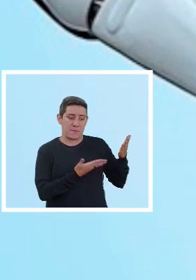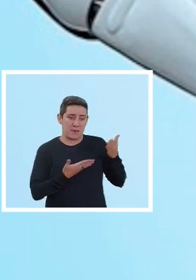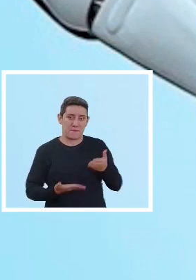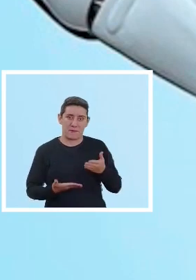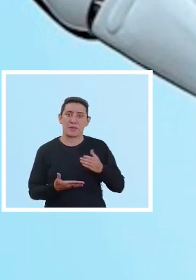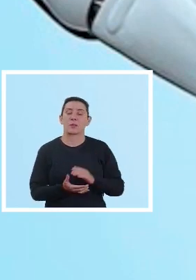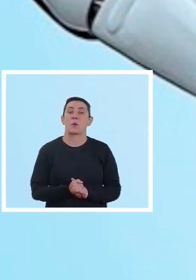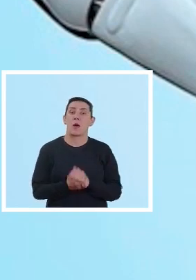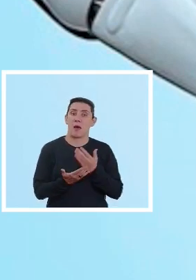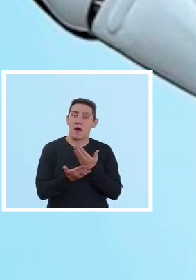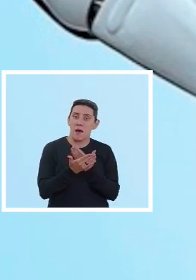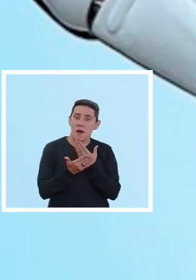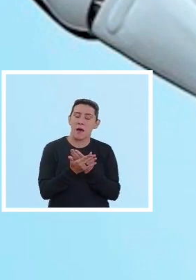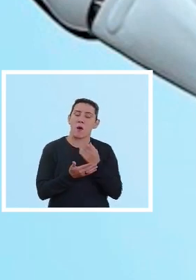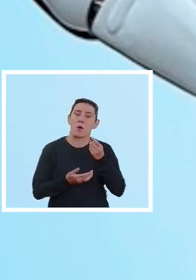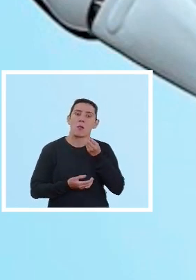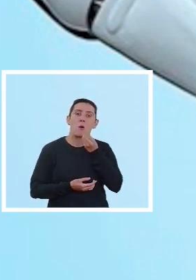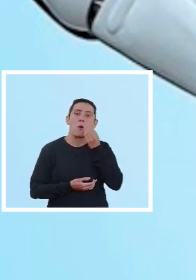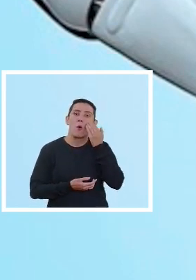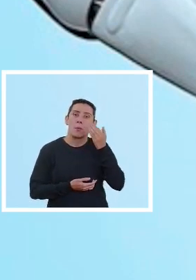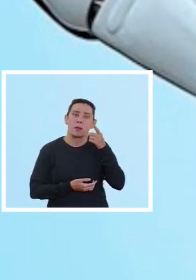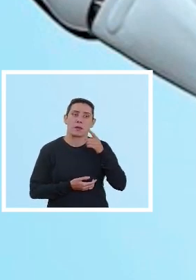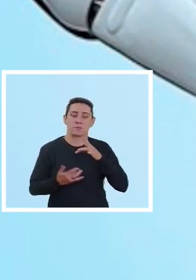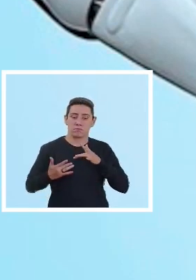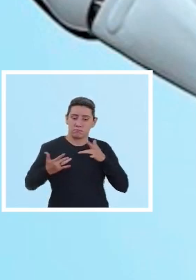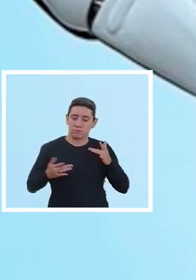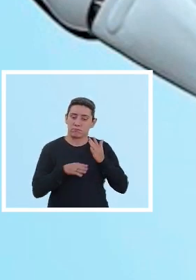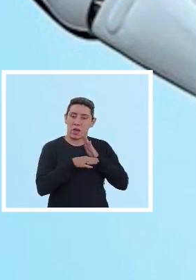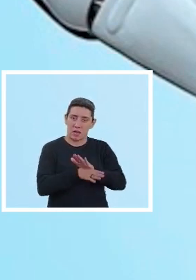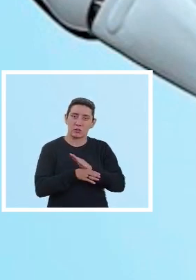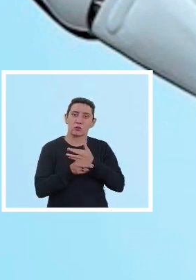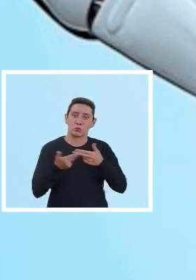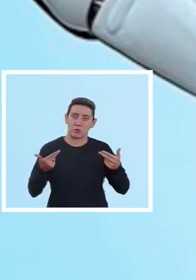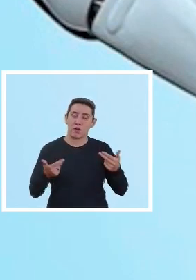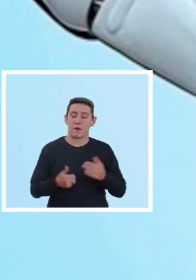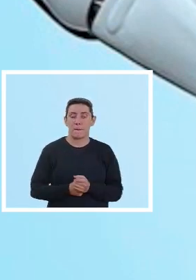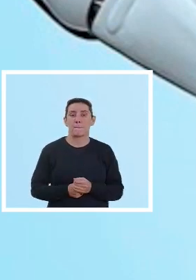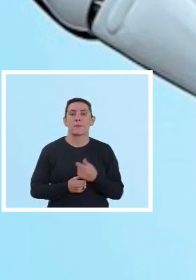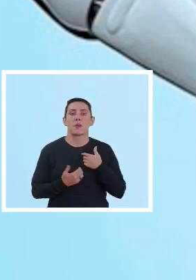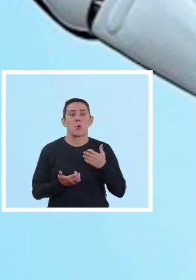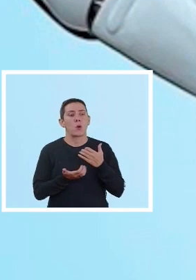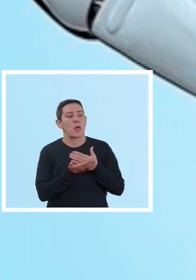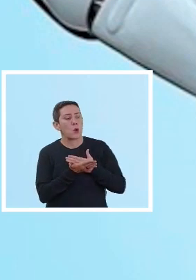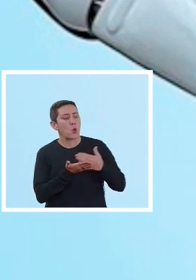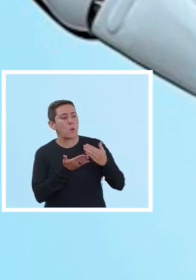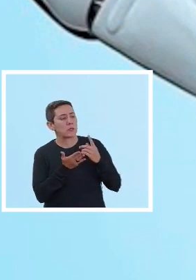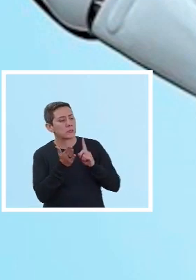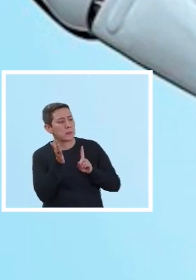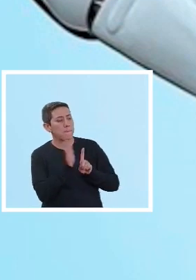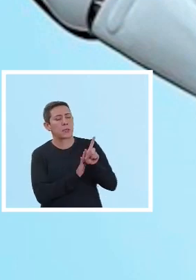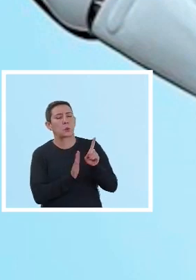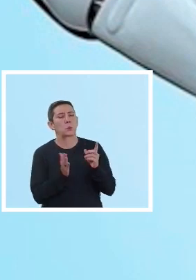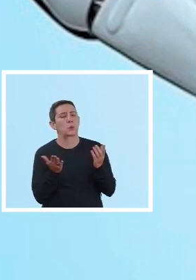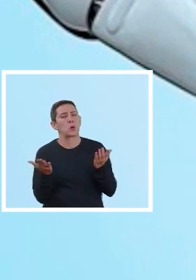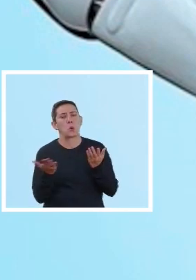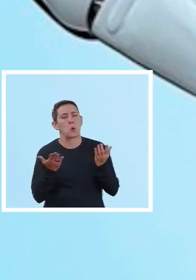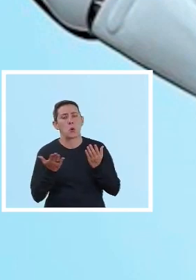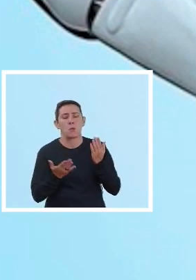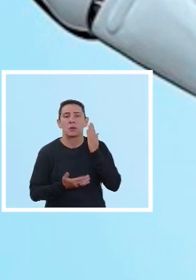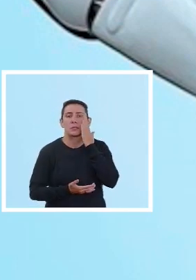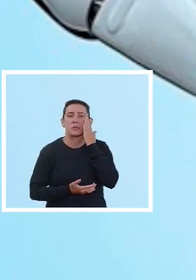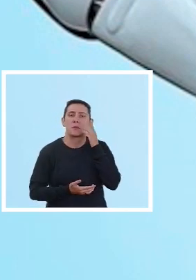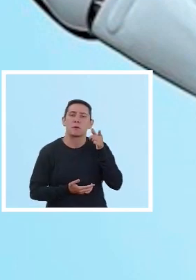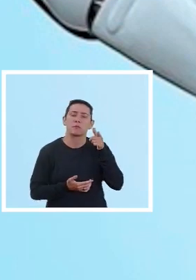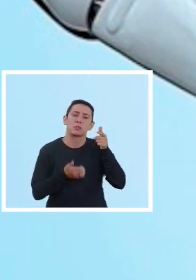é agradeço a sua disponibilidade desde já eu gostaria de iniciar aqui o nosso bate-papo justamente pedindo um pouquinho para você